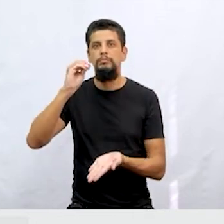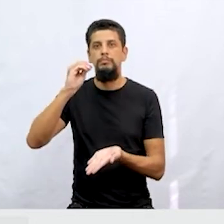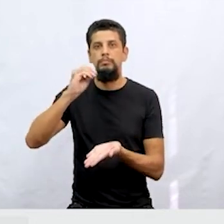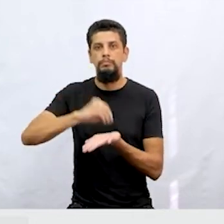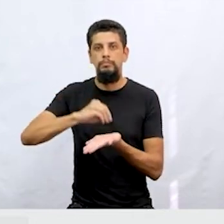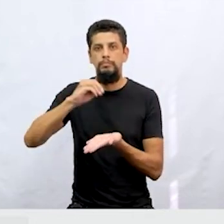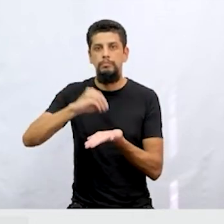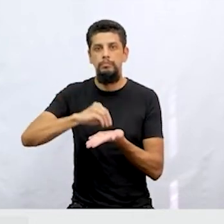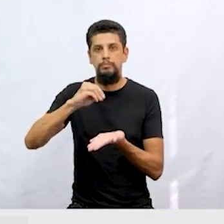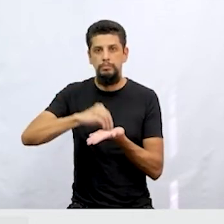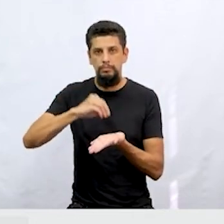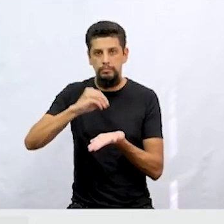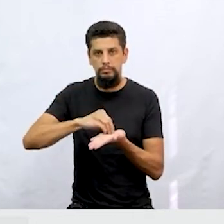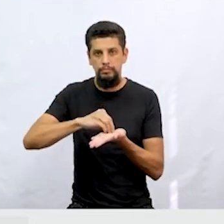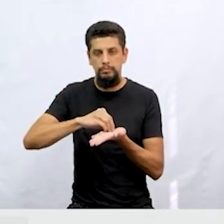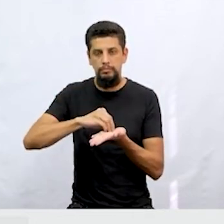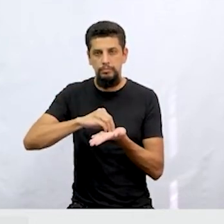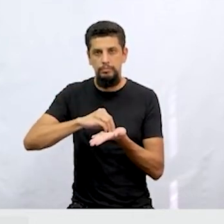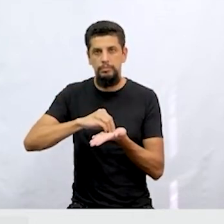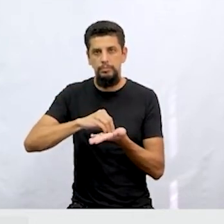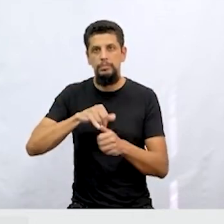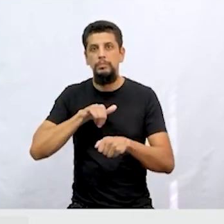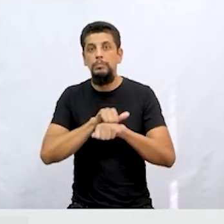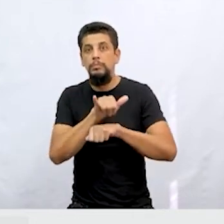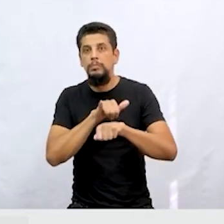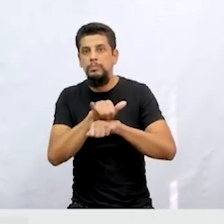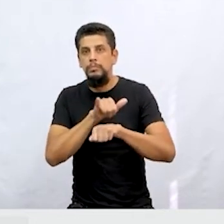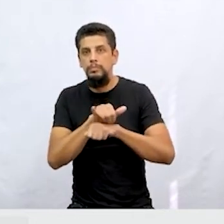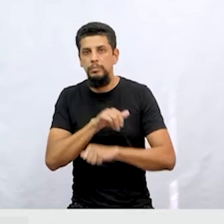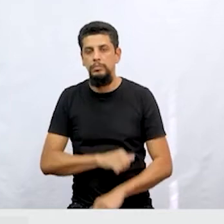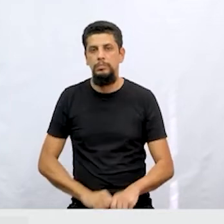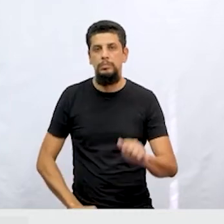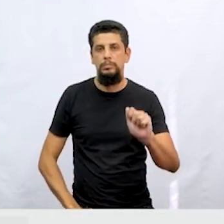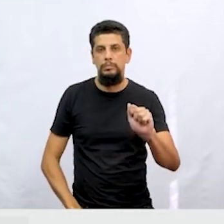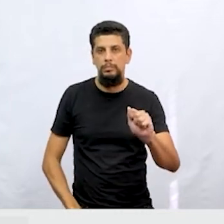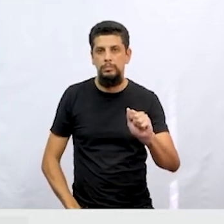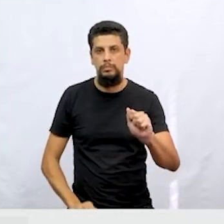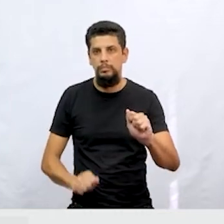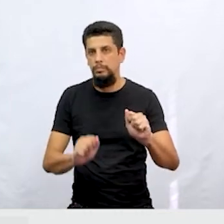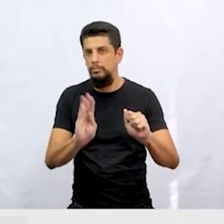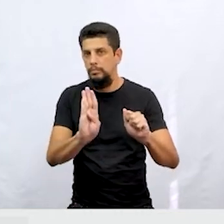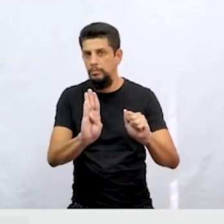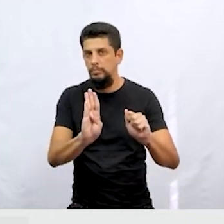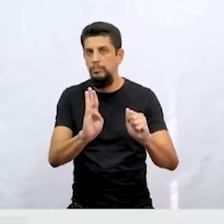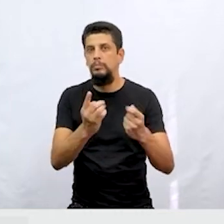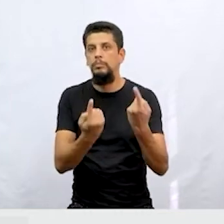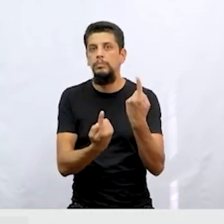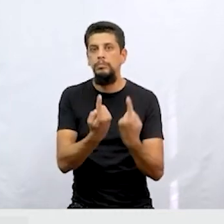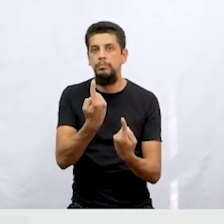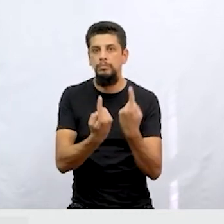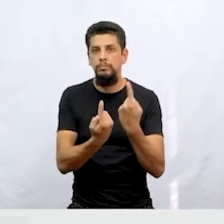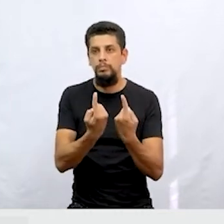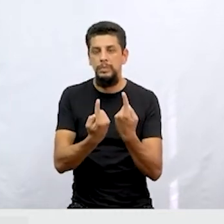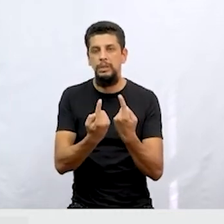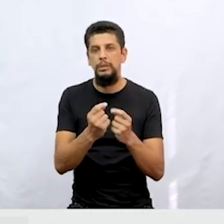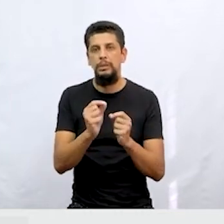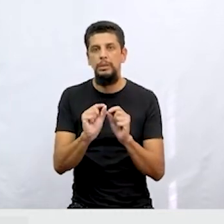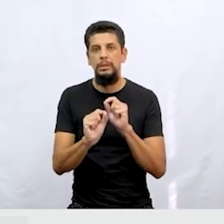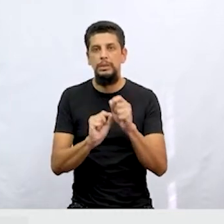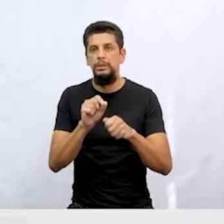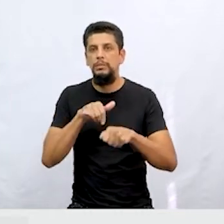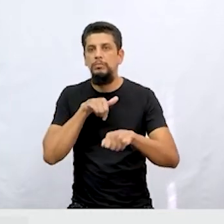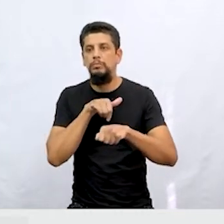faltando na imagem B. Está na imagem A e não está na imagem B. Quem